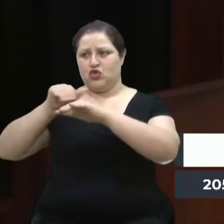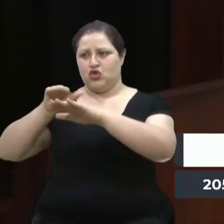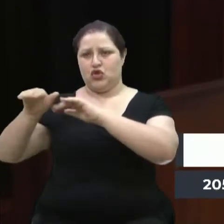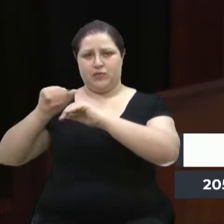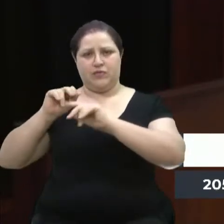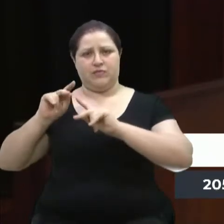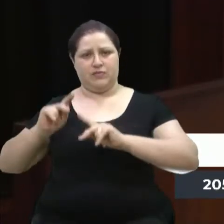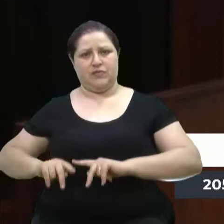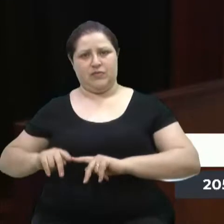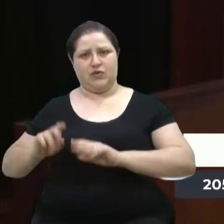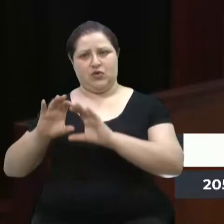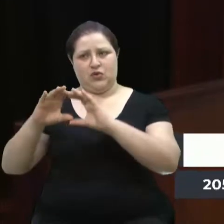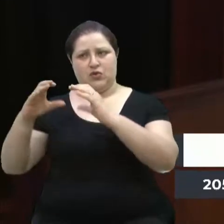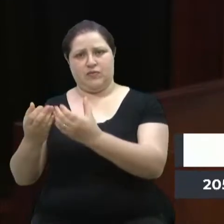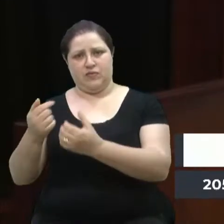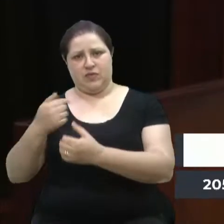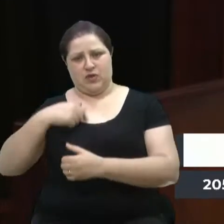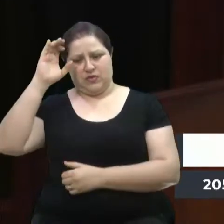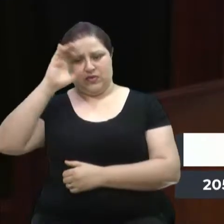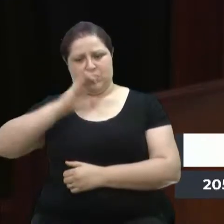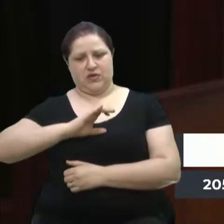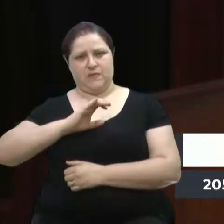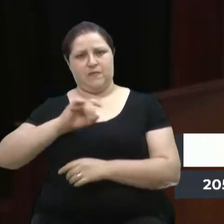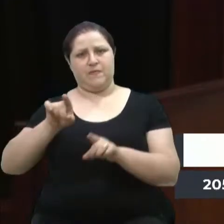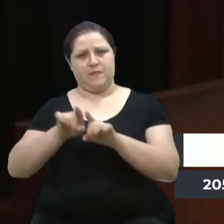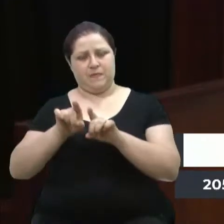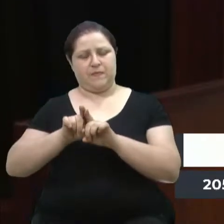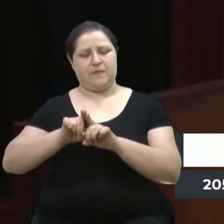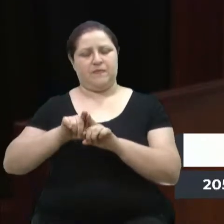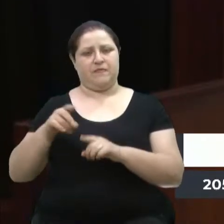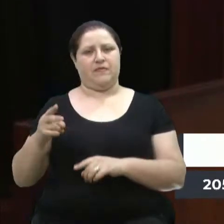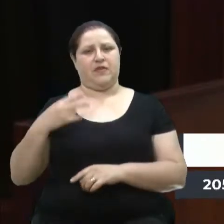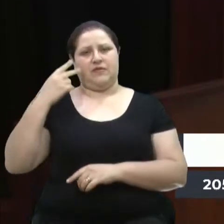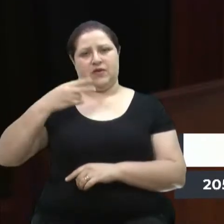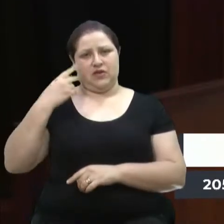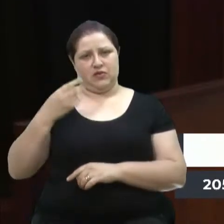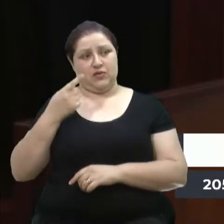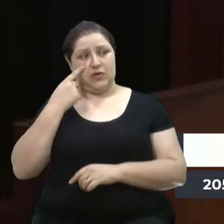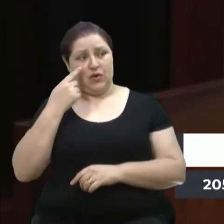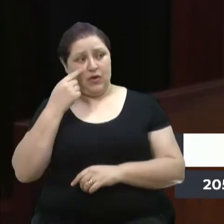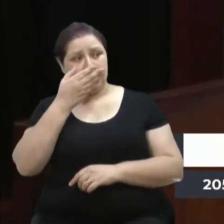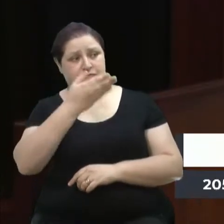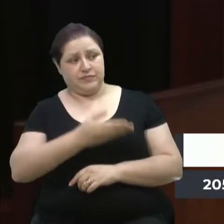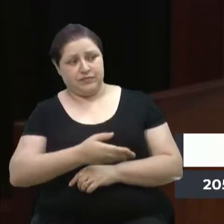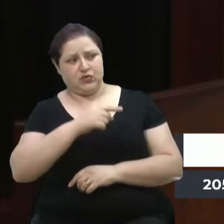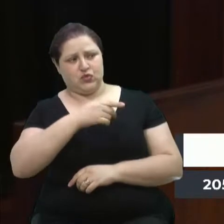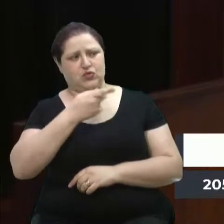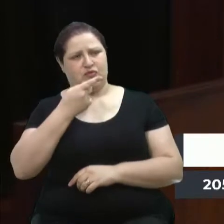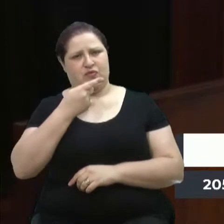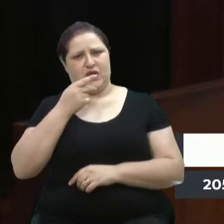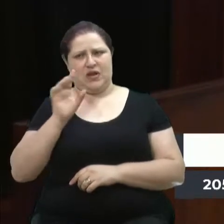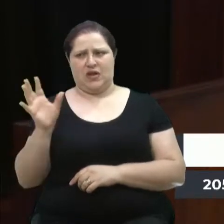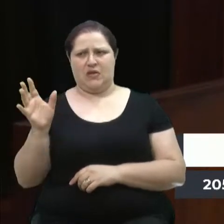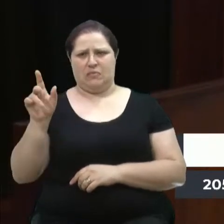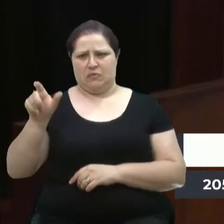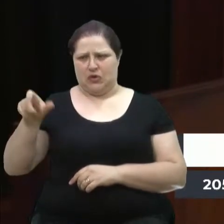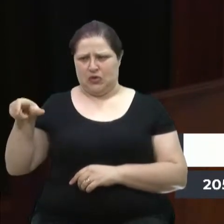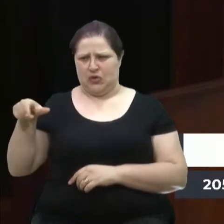tá enquanto cidadão e principalmente enquanto o vereadora Olha a vereador o senhor chamando o pessoal de